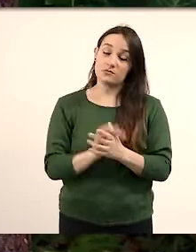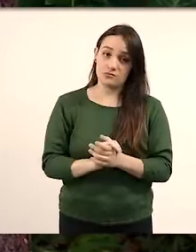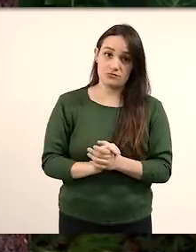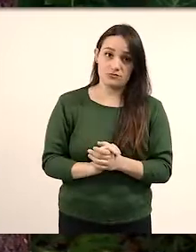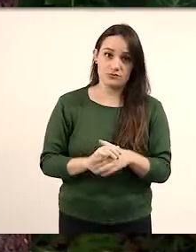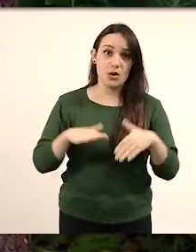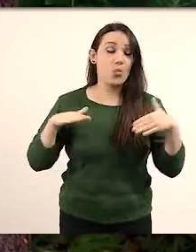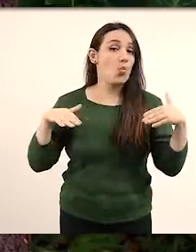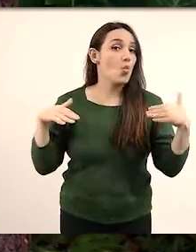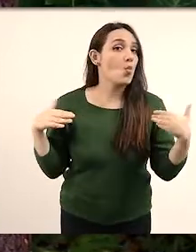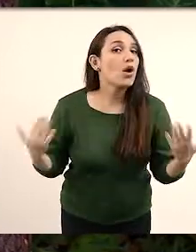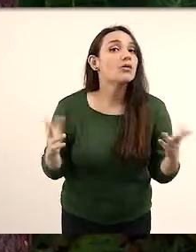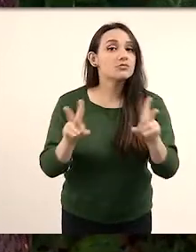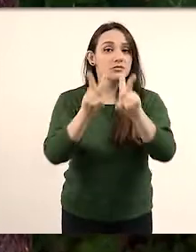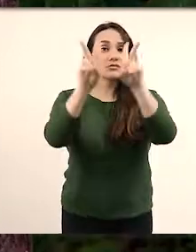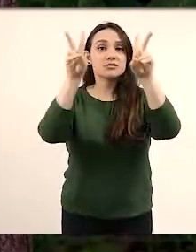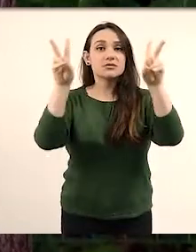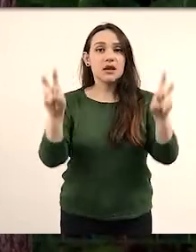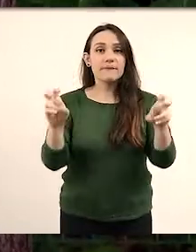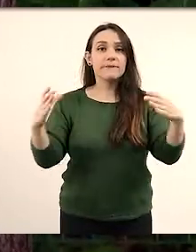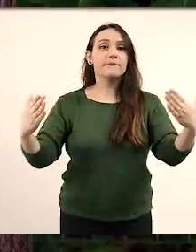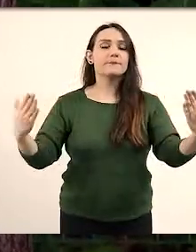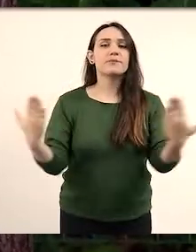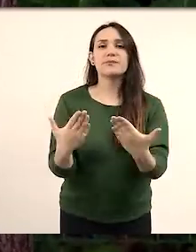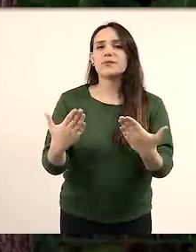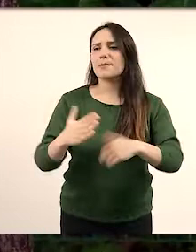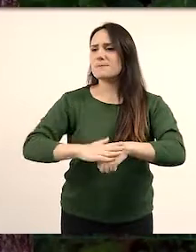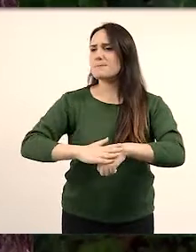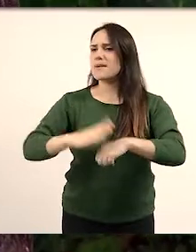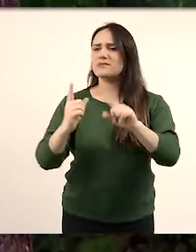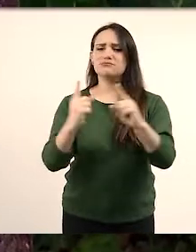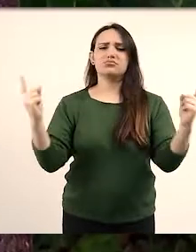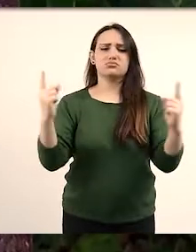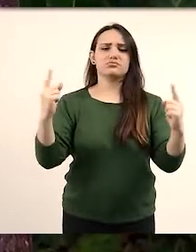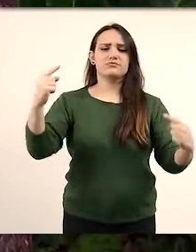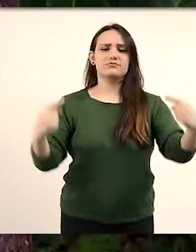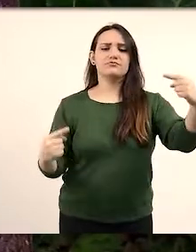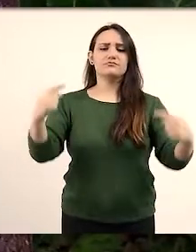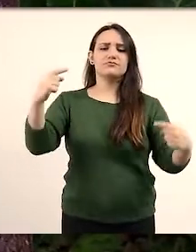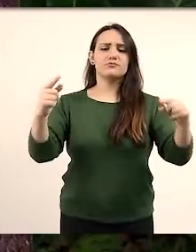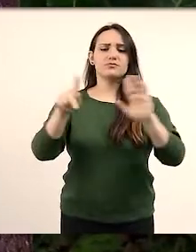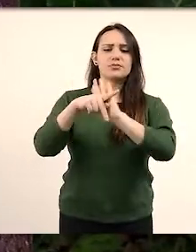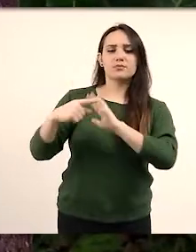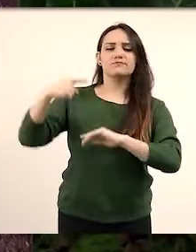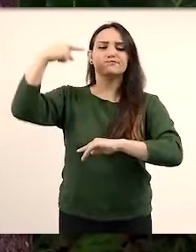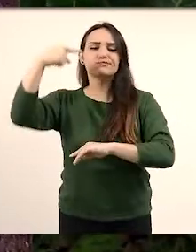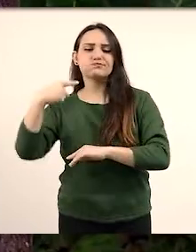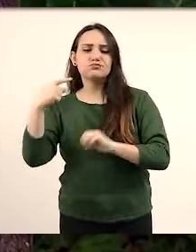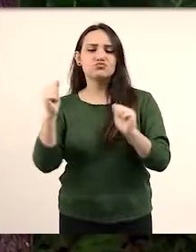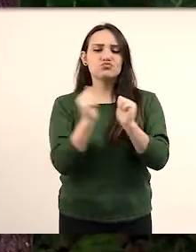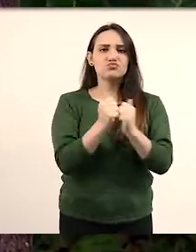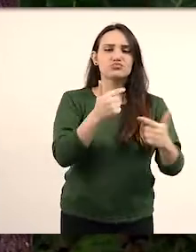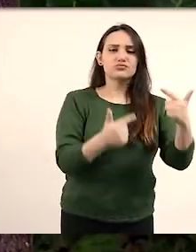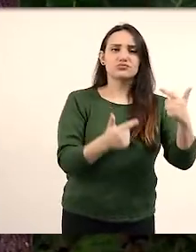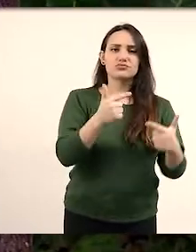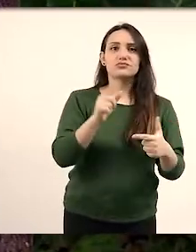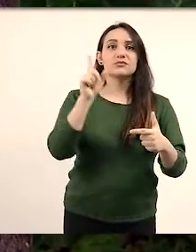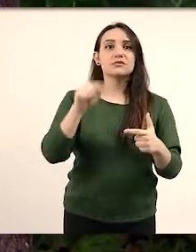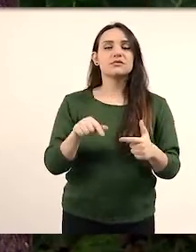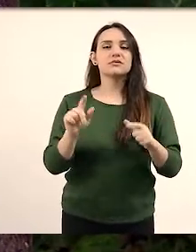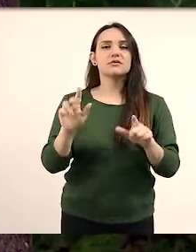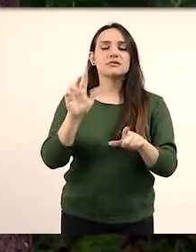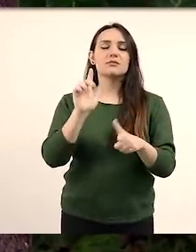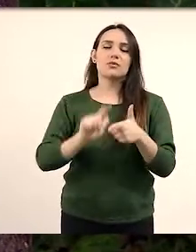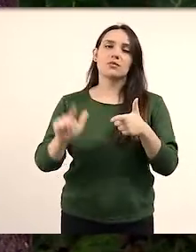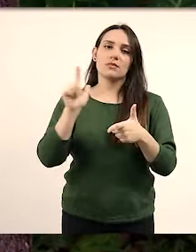E qual é o tema que tem monopolizado as discussões aí no Brasil inteiro sobre o direito e sobre a política?